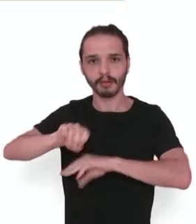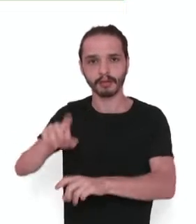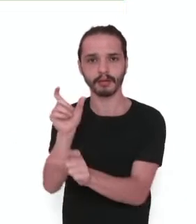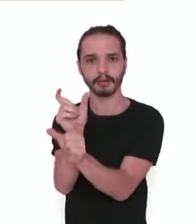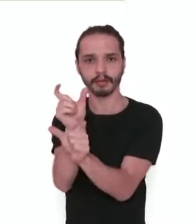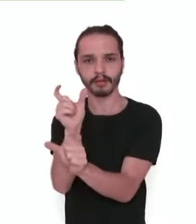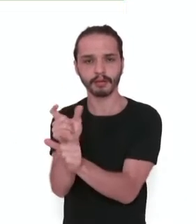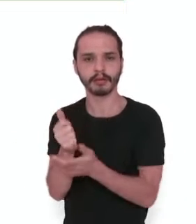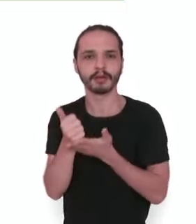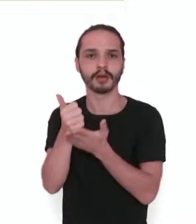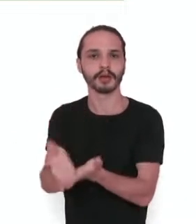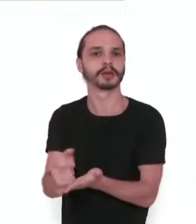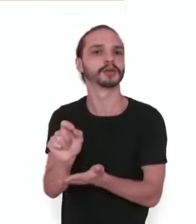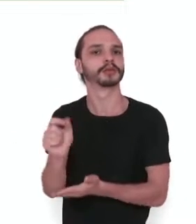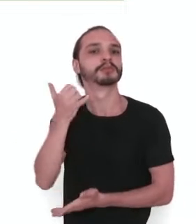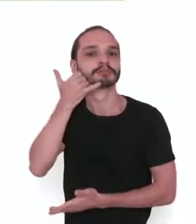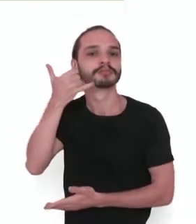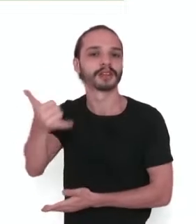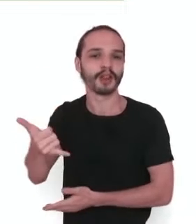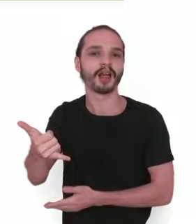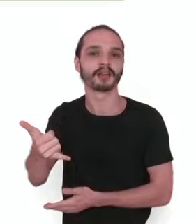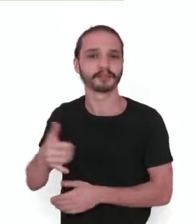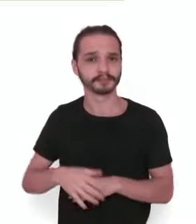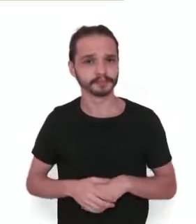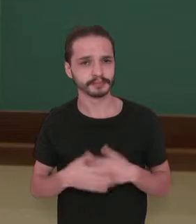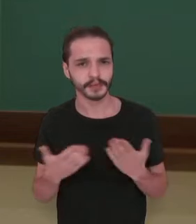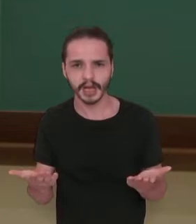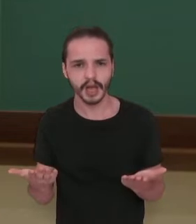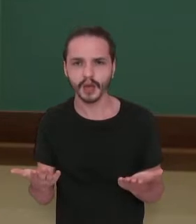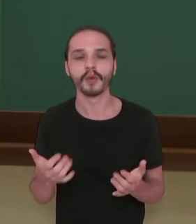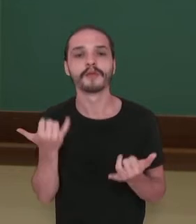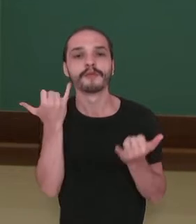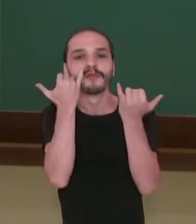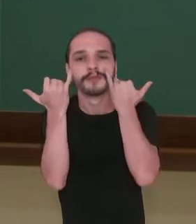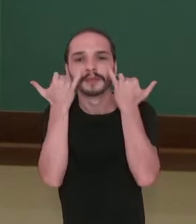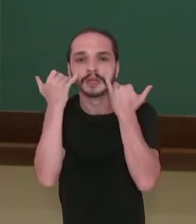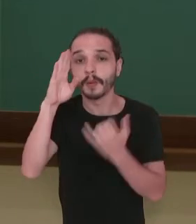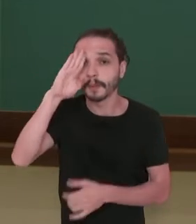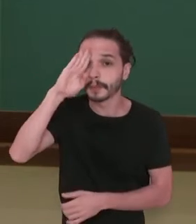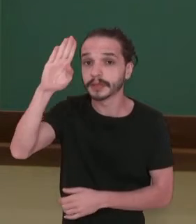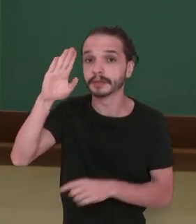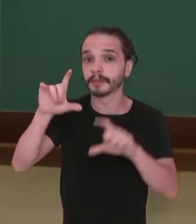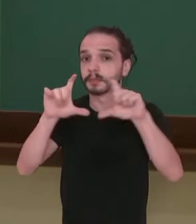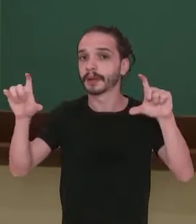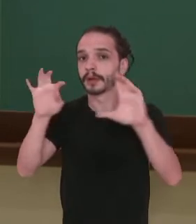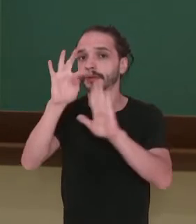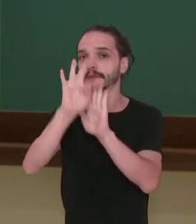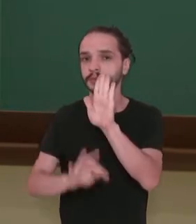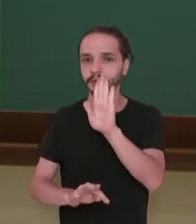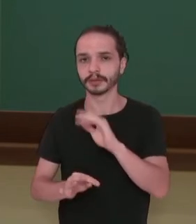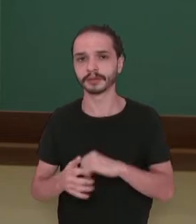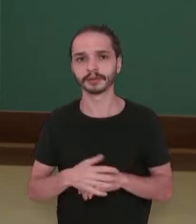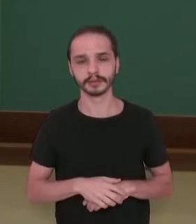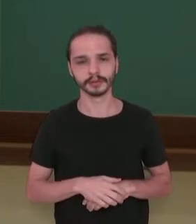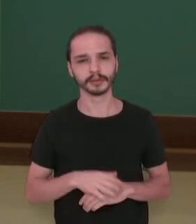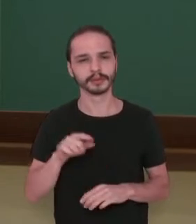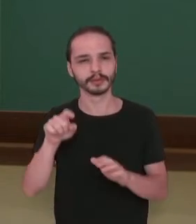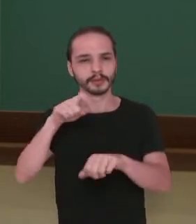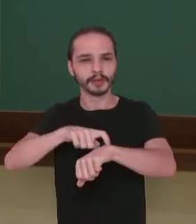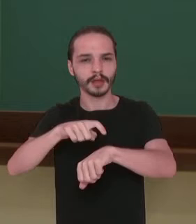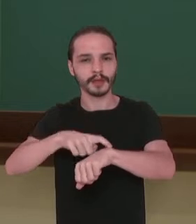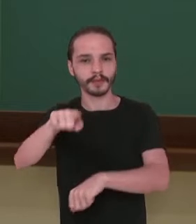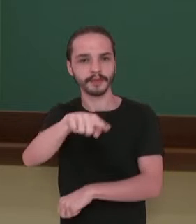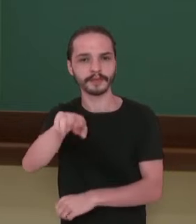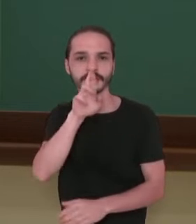ajuda de um aparelho celular. E aí, pessoal, qual é a informação principal desse texto? Um tempo para vocês responderem a